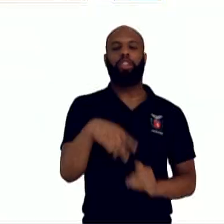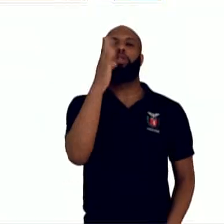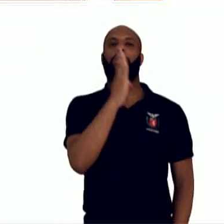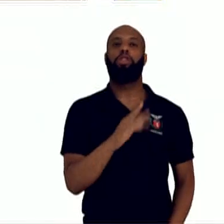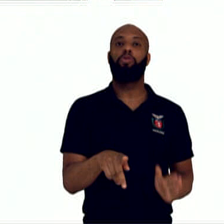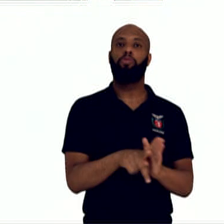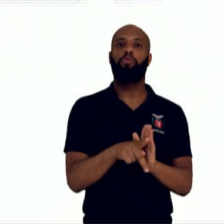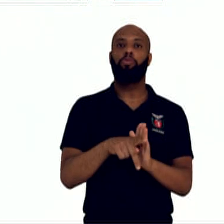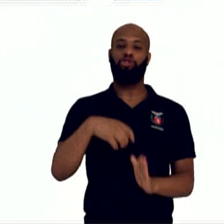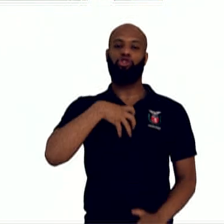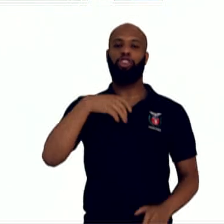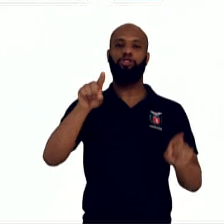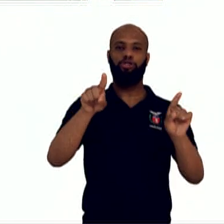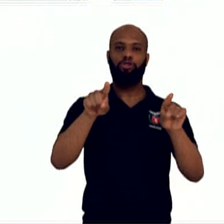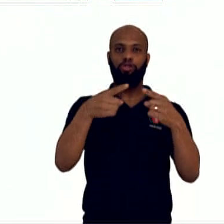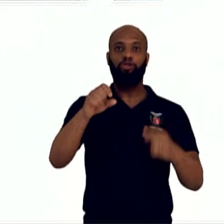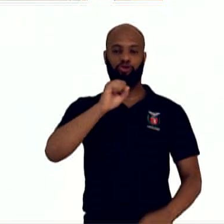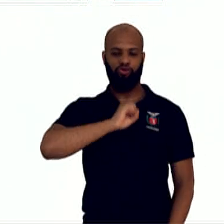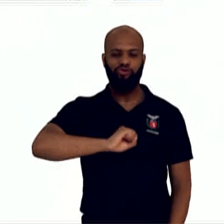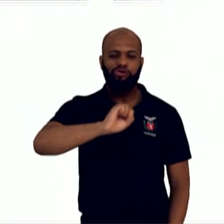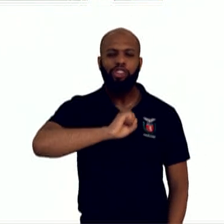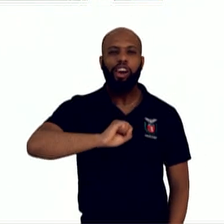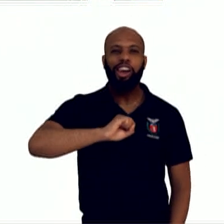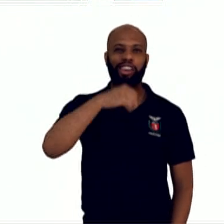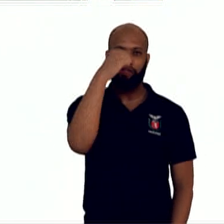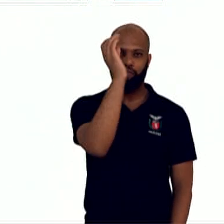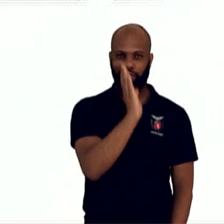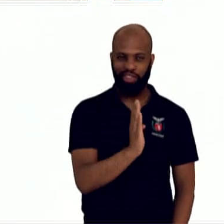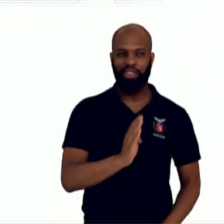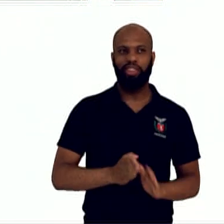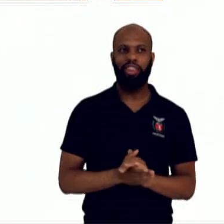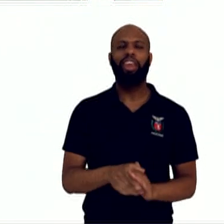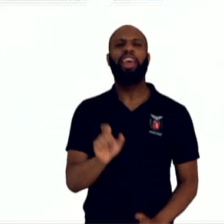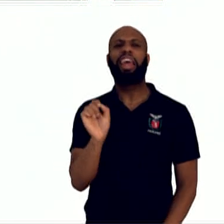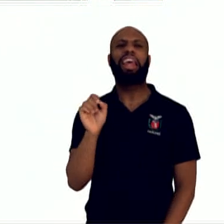funk. E ele se intitulava Funk Brasil. E quem